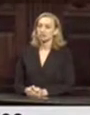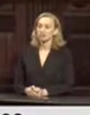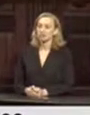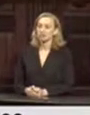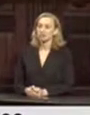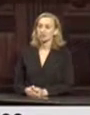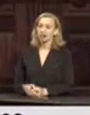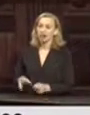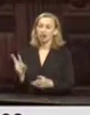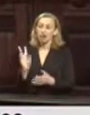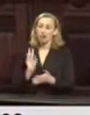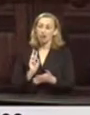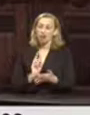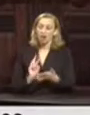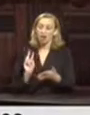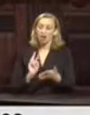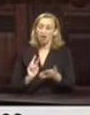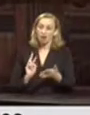marxistas,